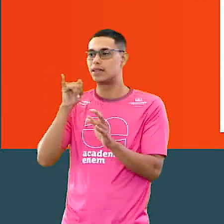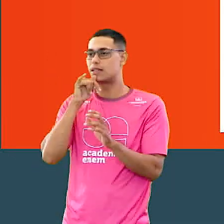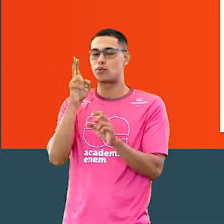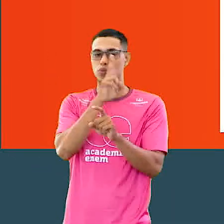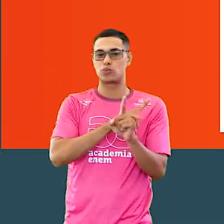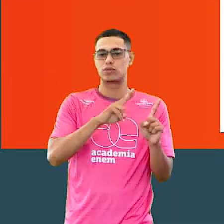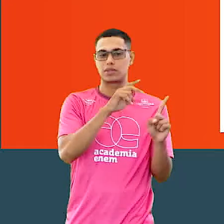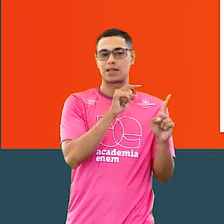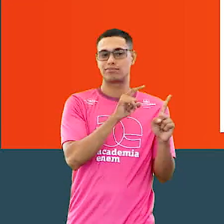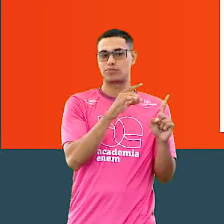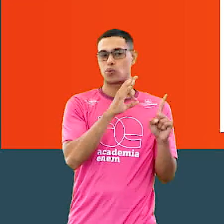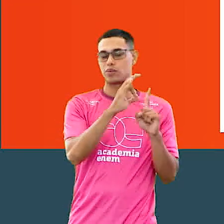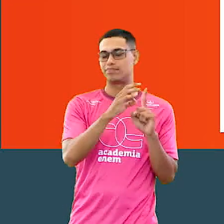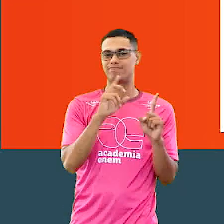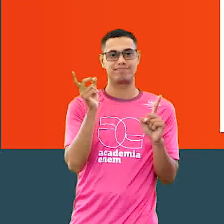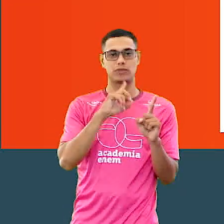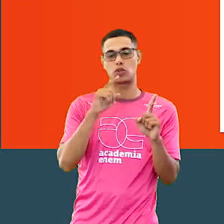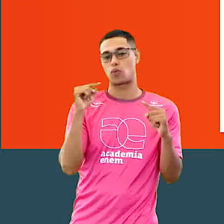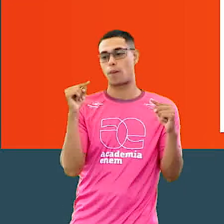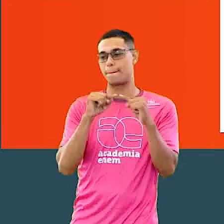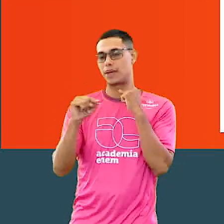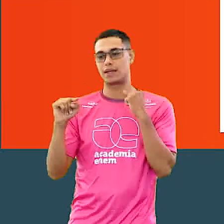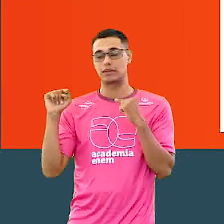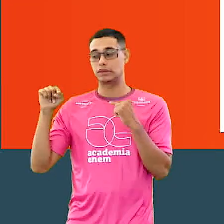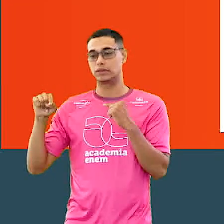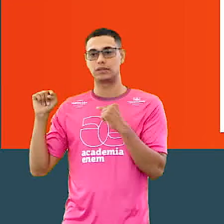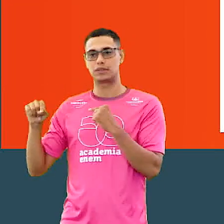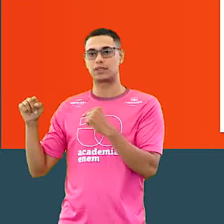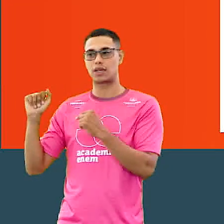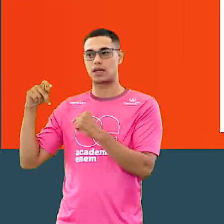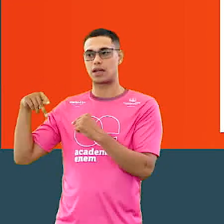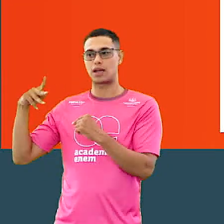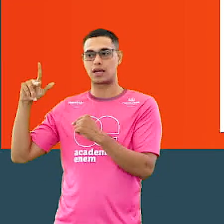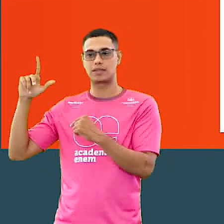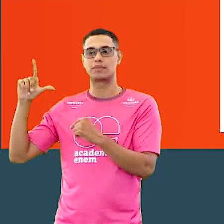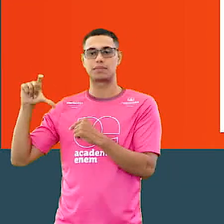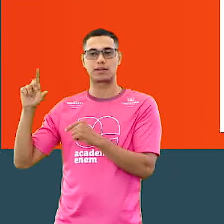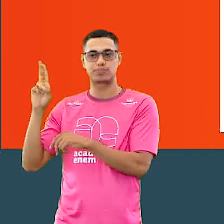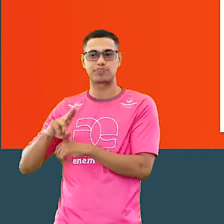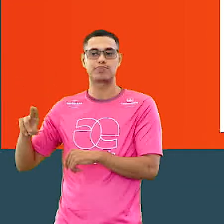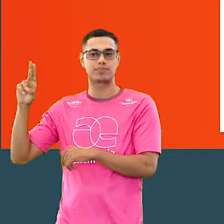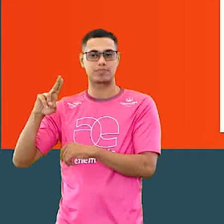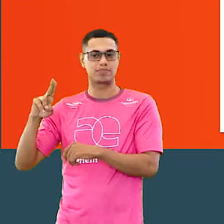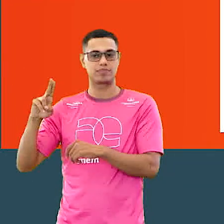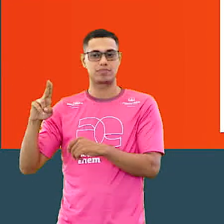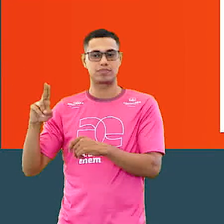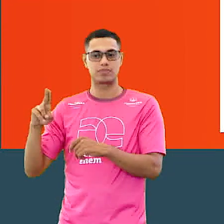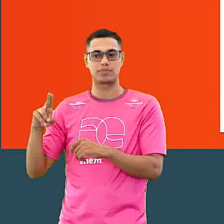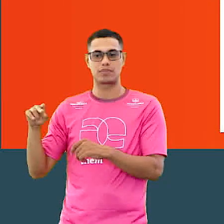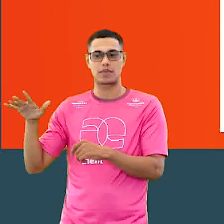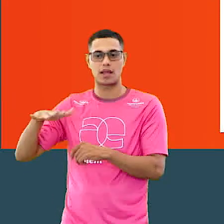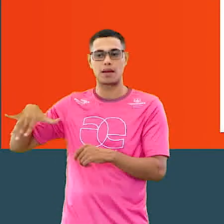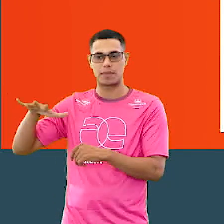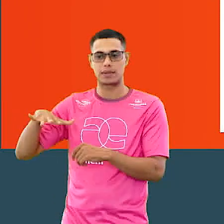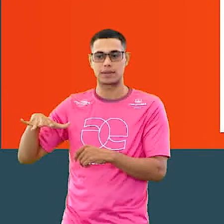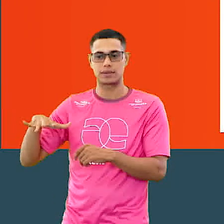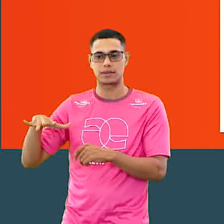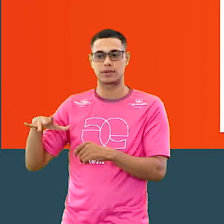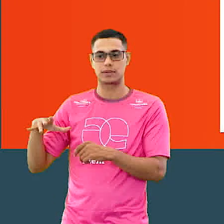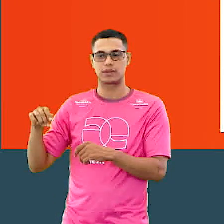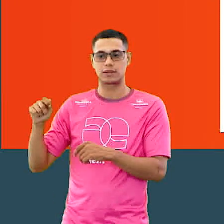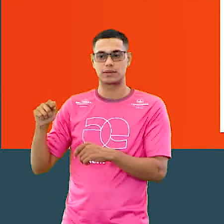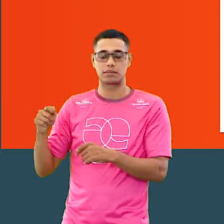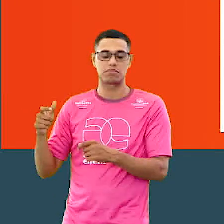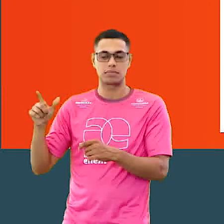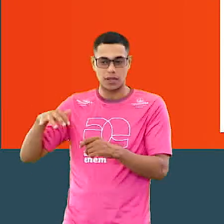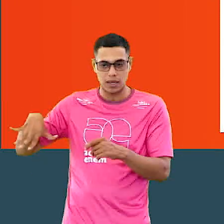cotistas. Então, quer dizer que um aluno de escola pública pode pegar uma vaga de ampla concorrência? Pode. Vai depender da sua média. Se a sua média for